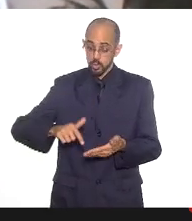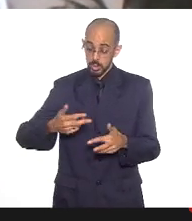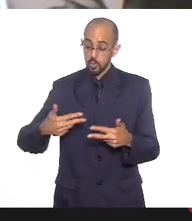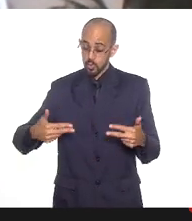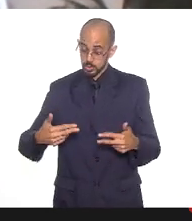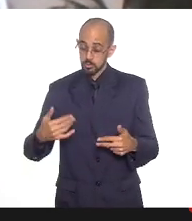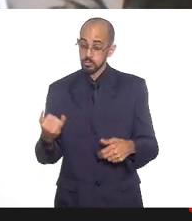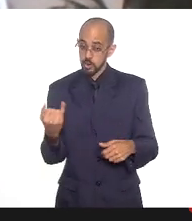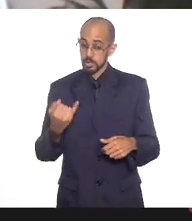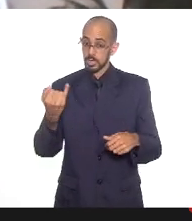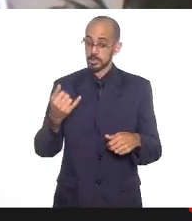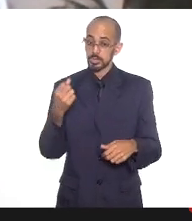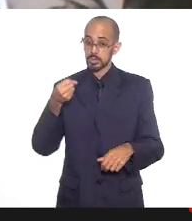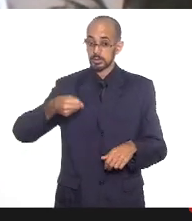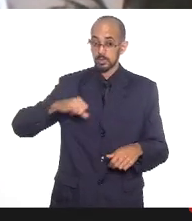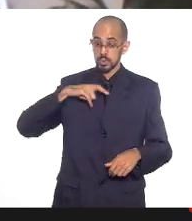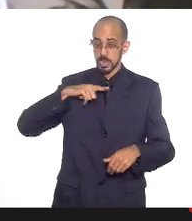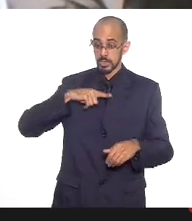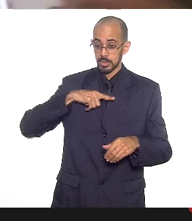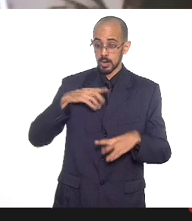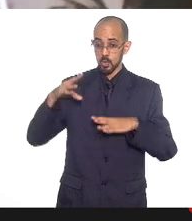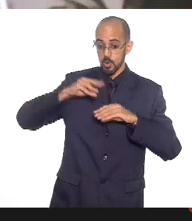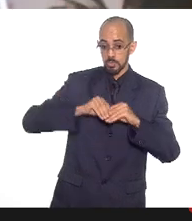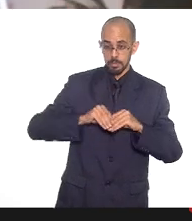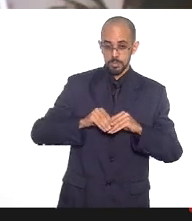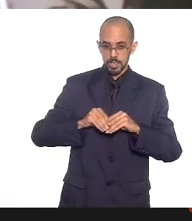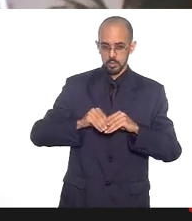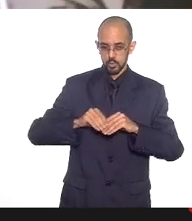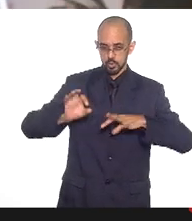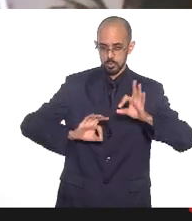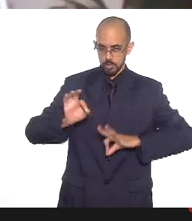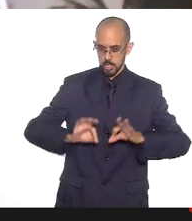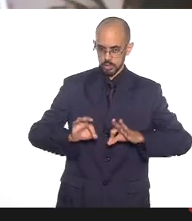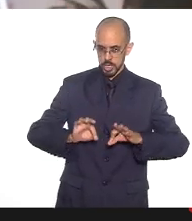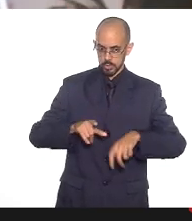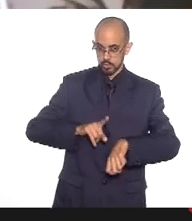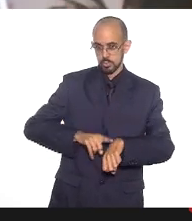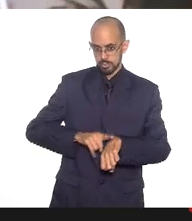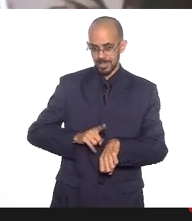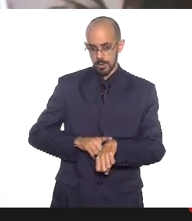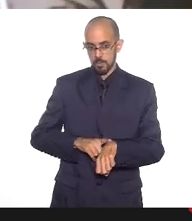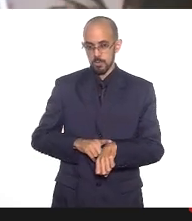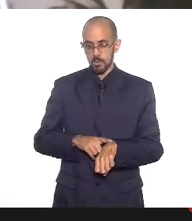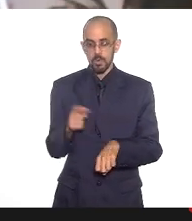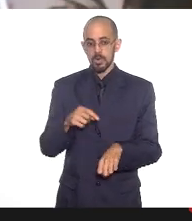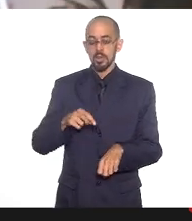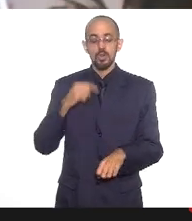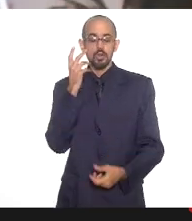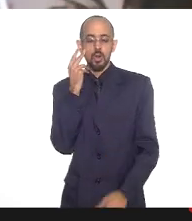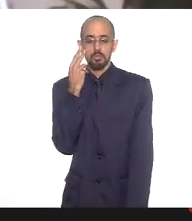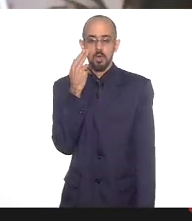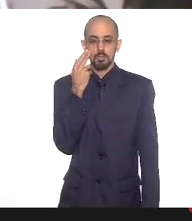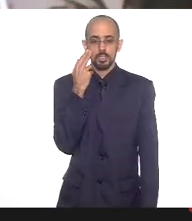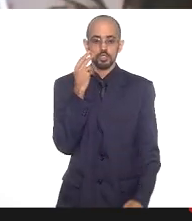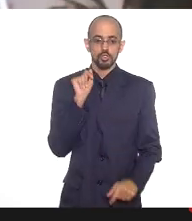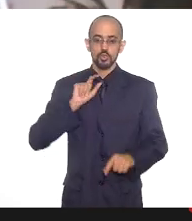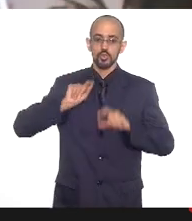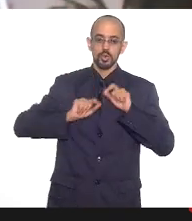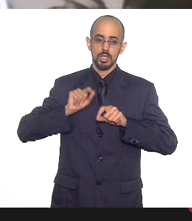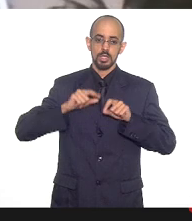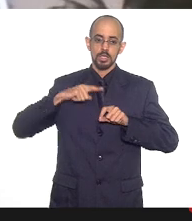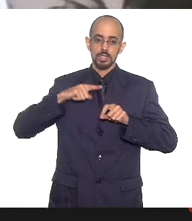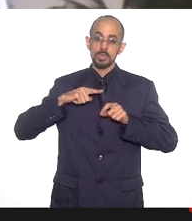quando você tem uma extensão de um projeto, isso sempre no campo teórico, quando você tem uma extensão de projeto, normalmente você tem